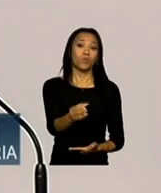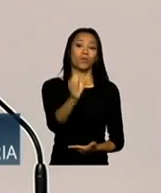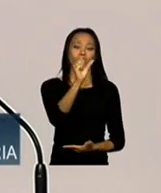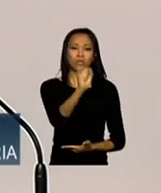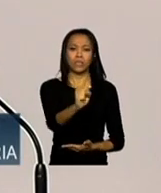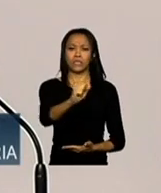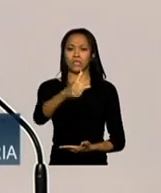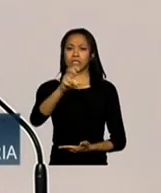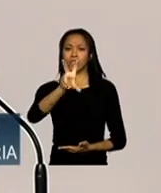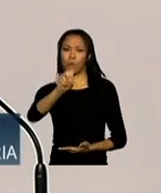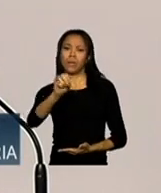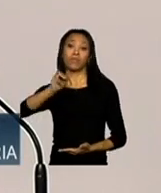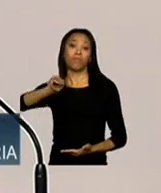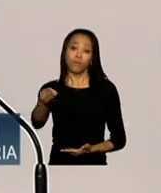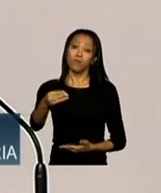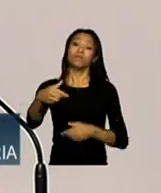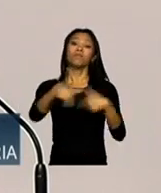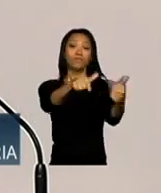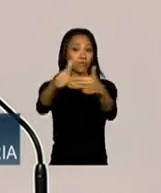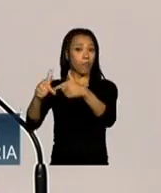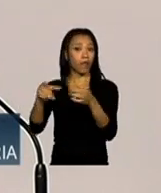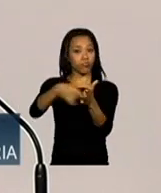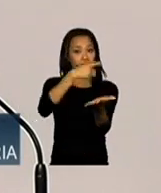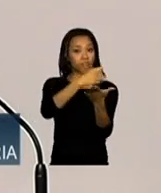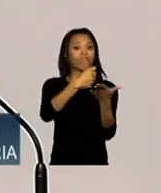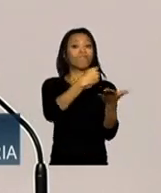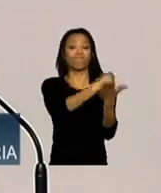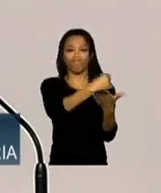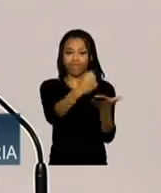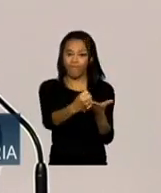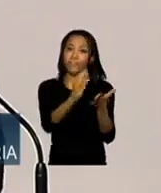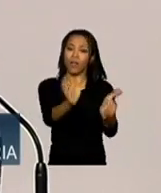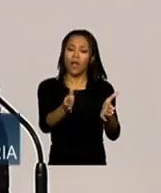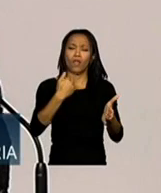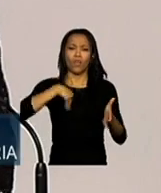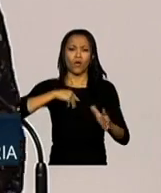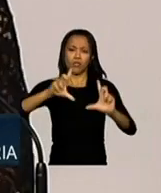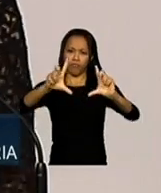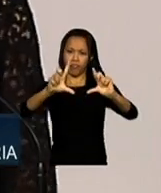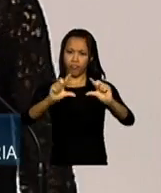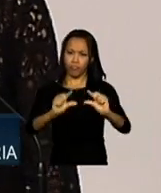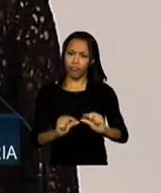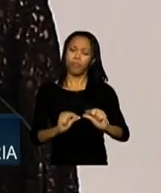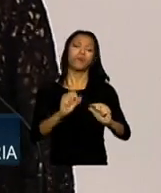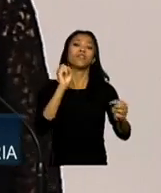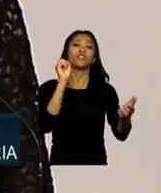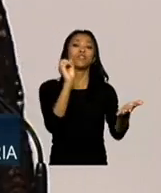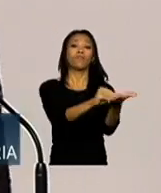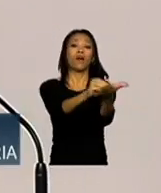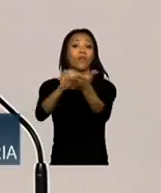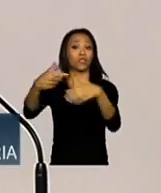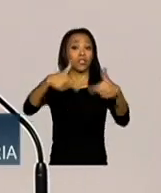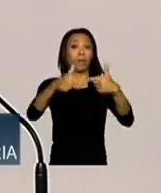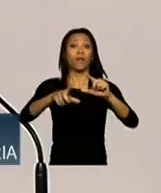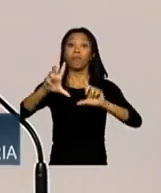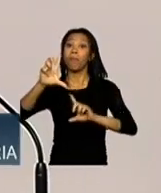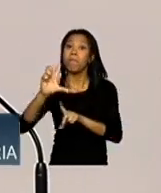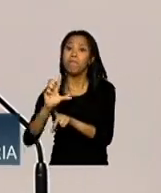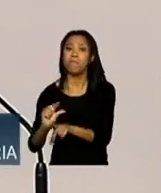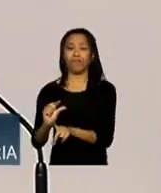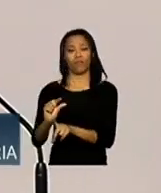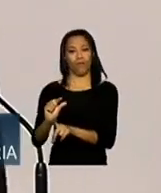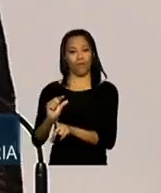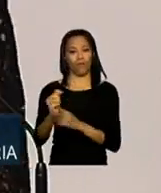4.850.000 empregos formais. Nossa taxa de desemprego se mantém nos menores patamares de nossa